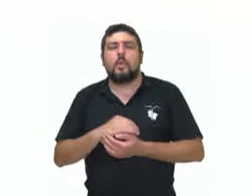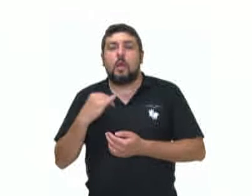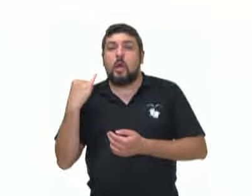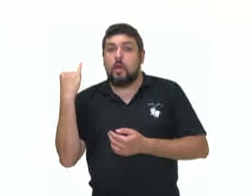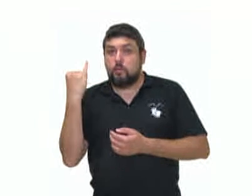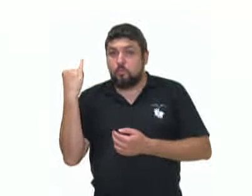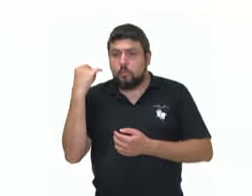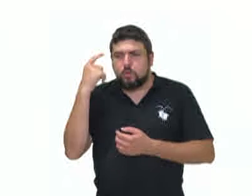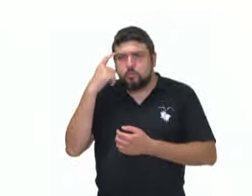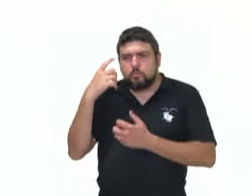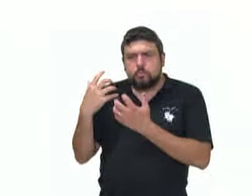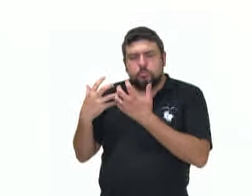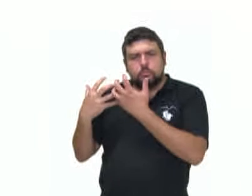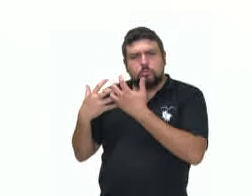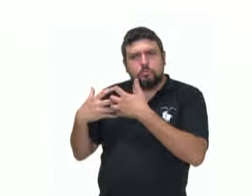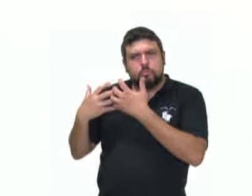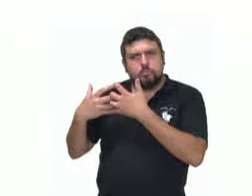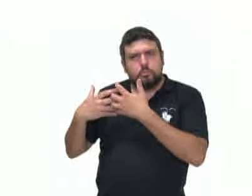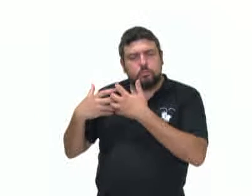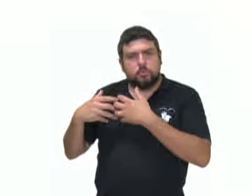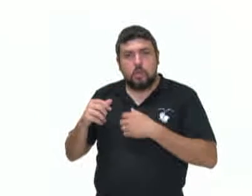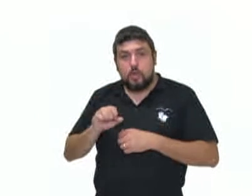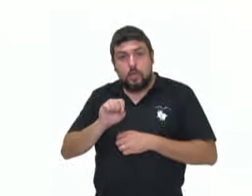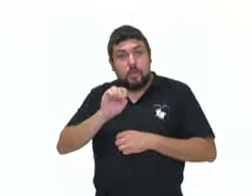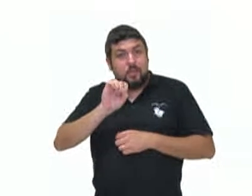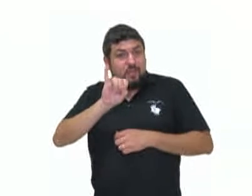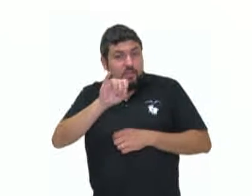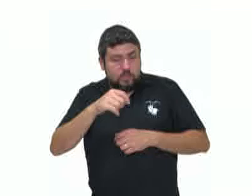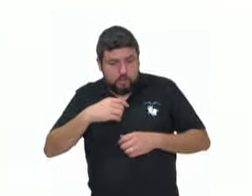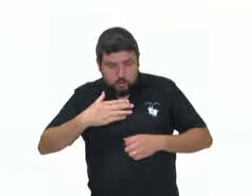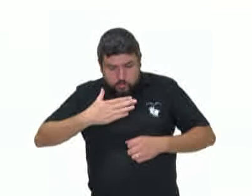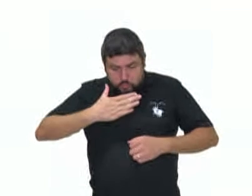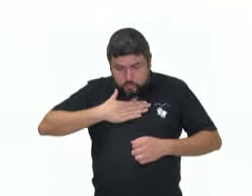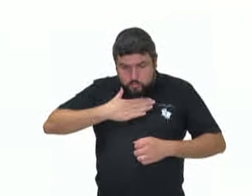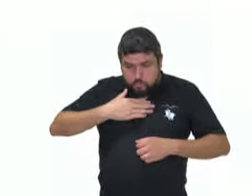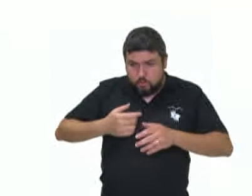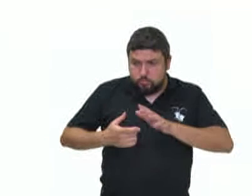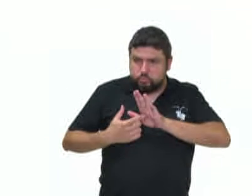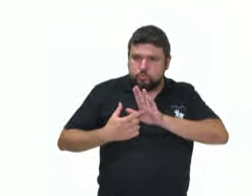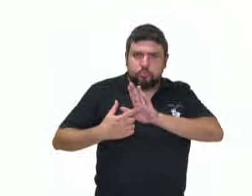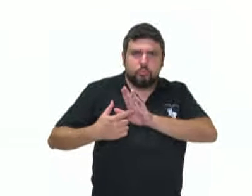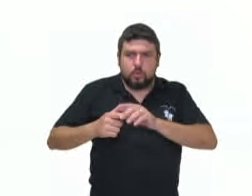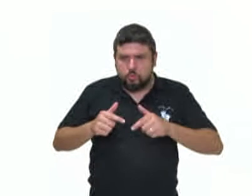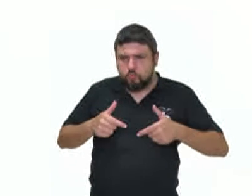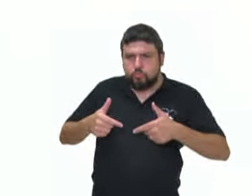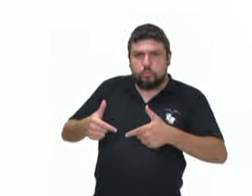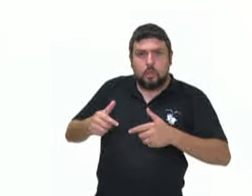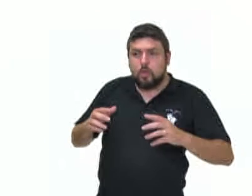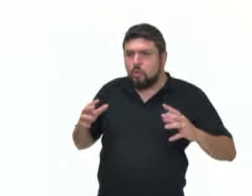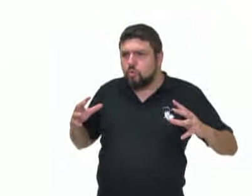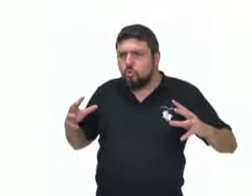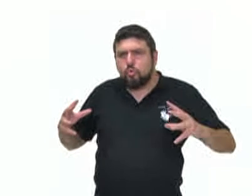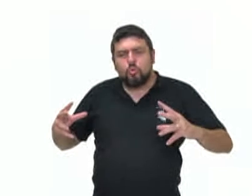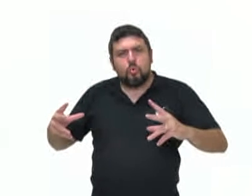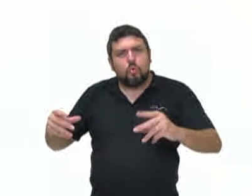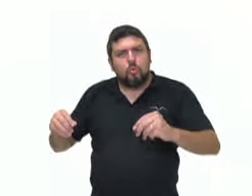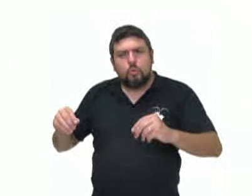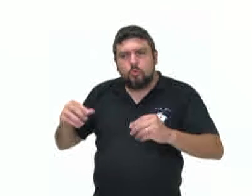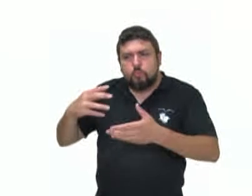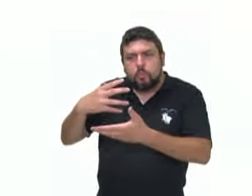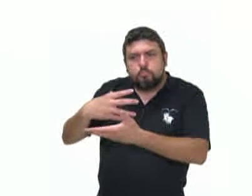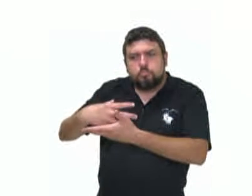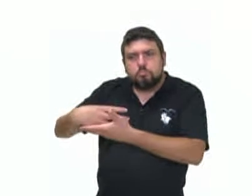a nossa conduta fosse uma lei universal, todos agiriam da mesma forma, da forma como nós